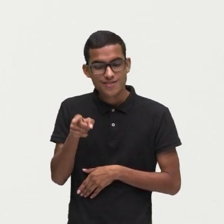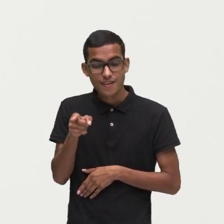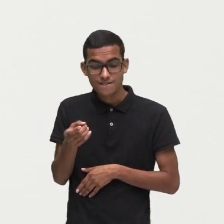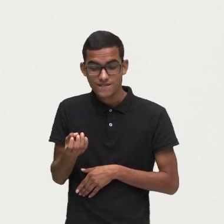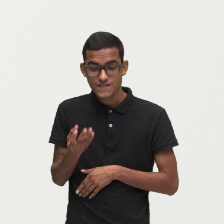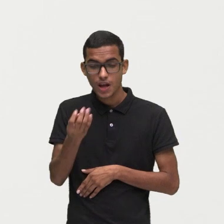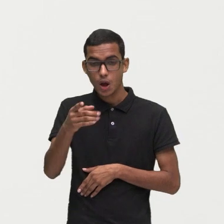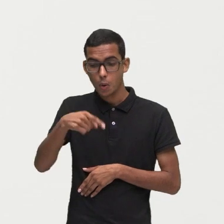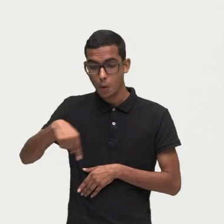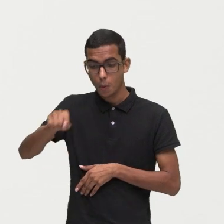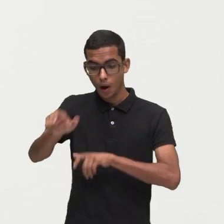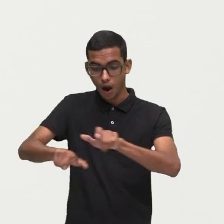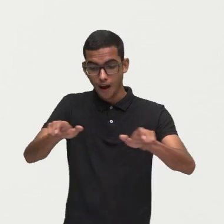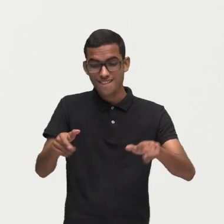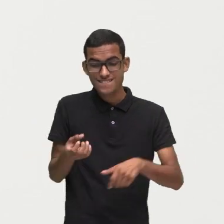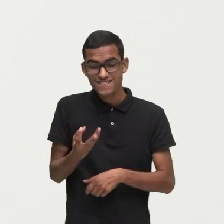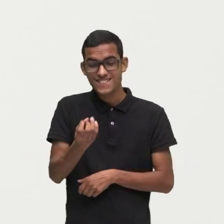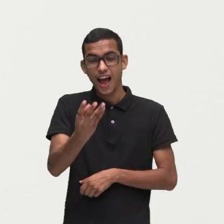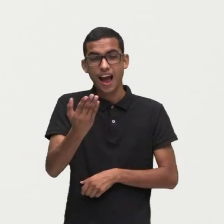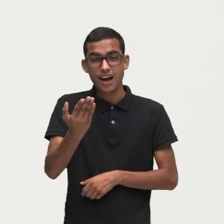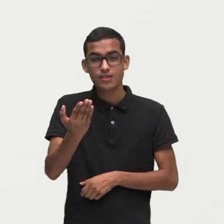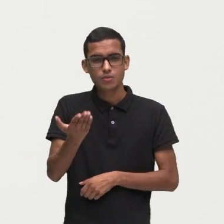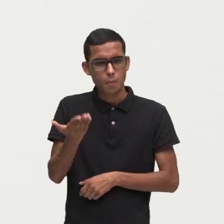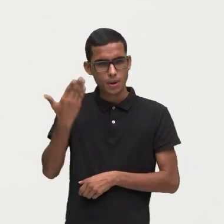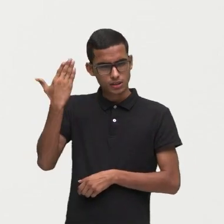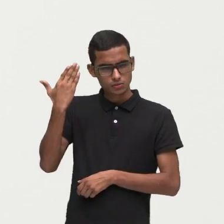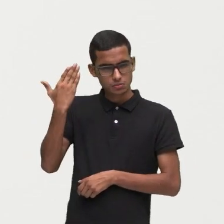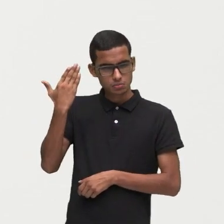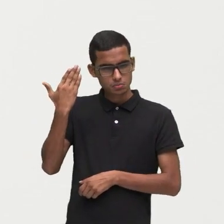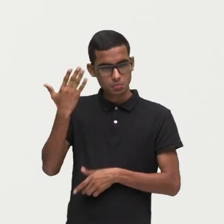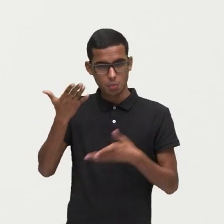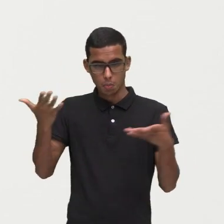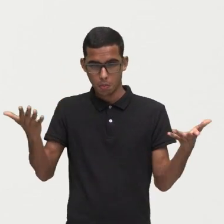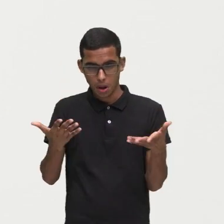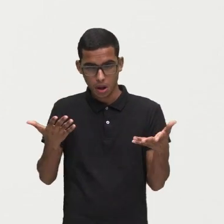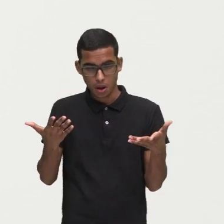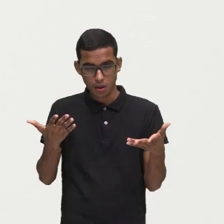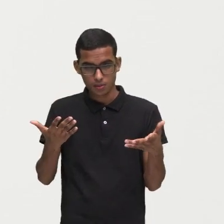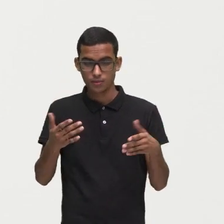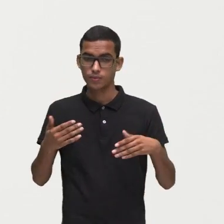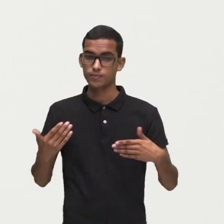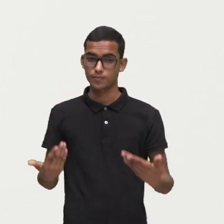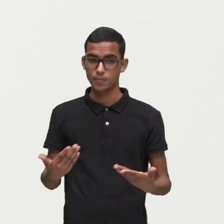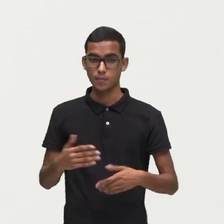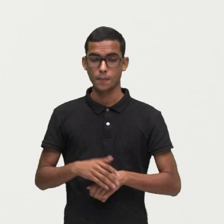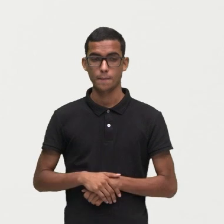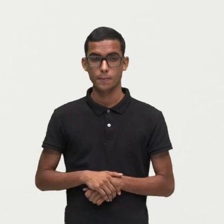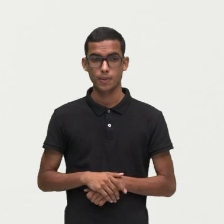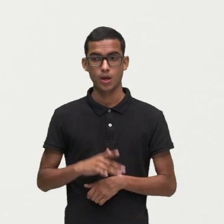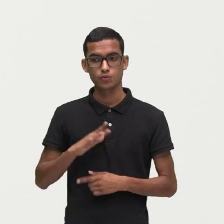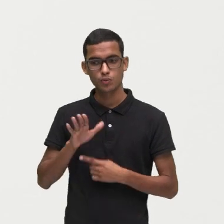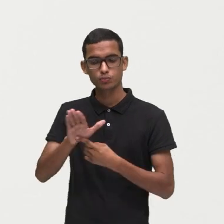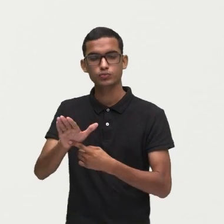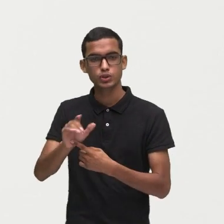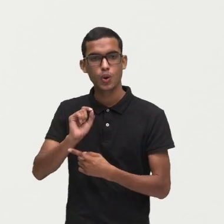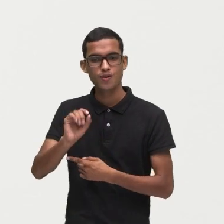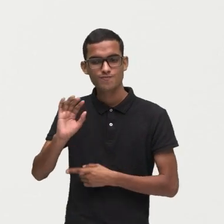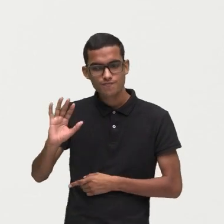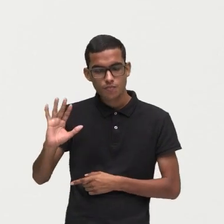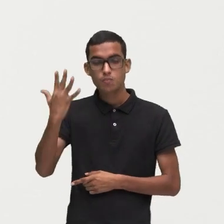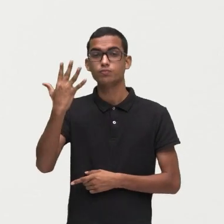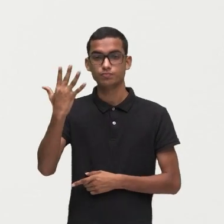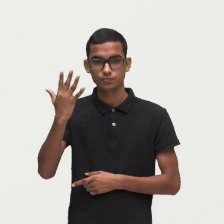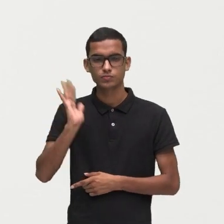meia-noite. Qual seria? Tá no presente? Eu estou aqui descrevendo uma ação realizada, não é